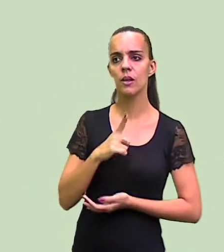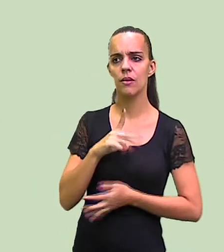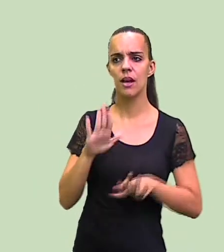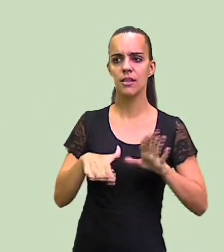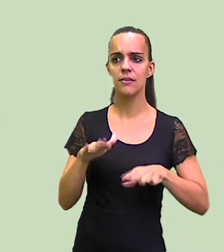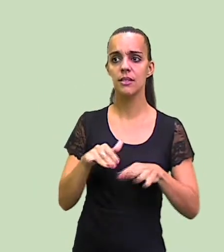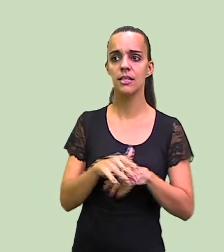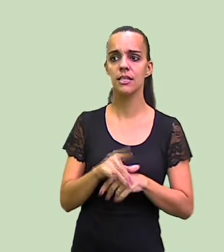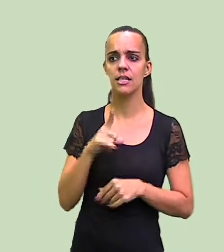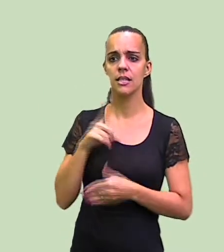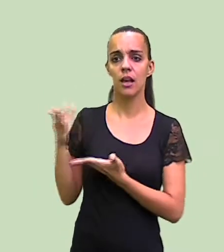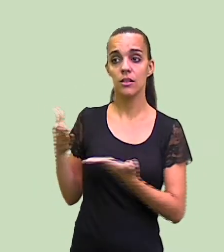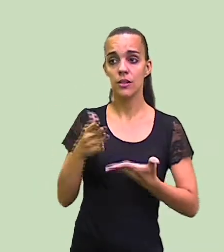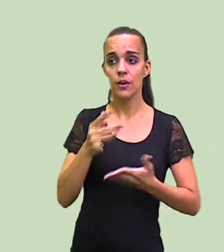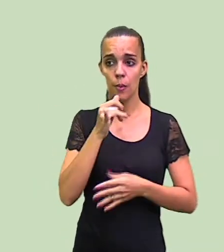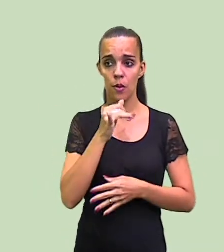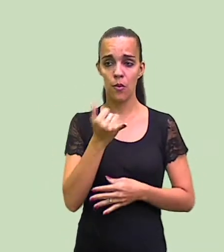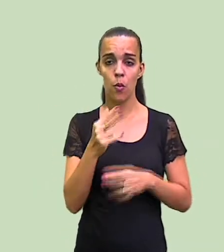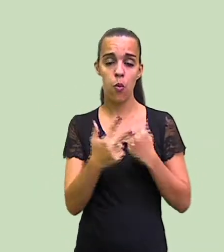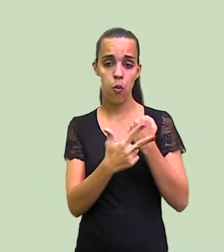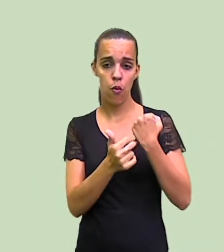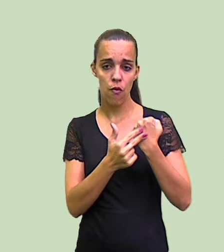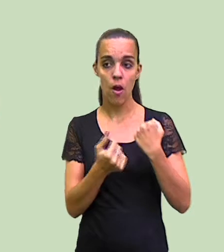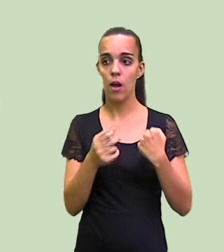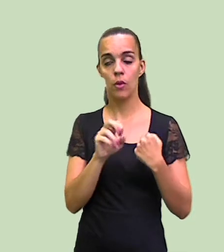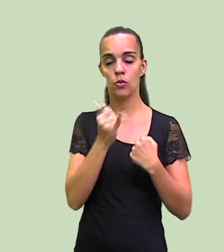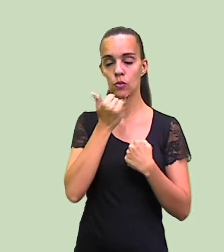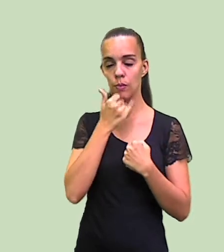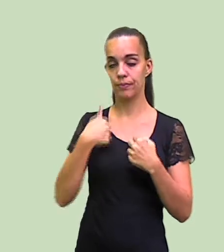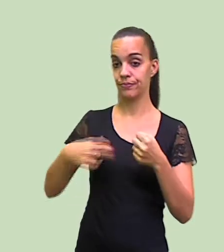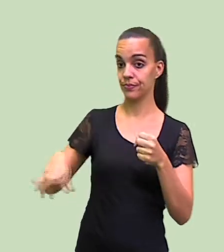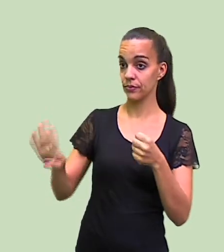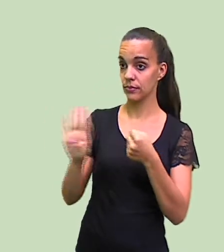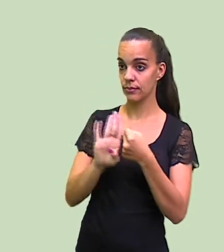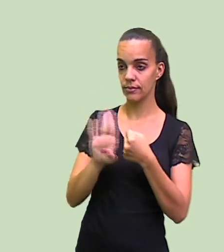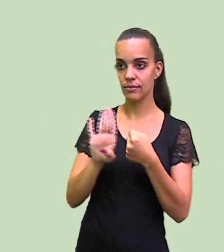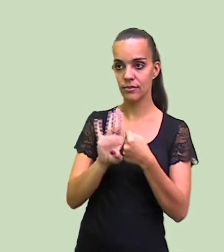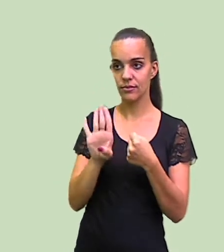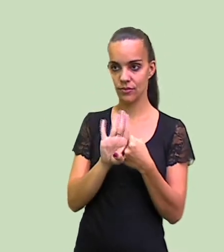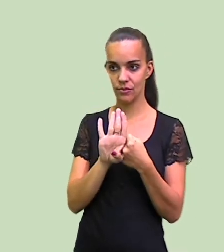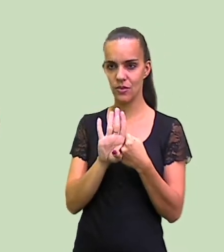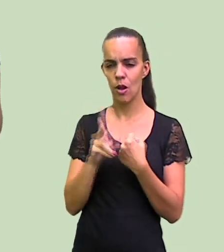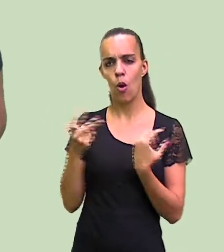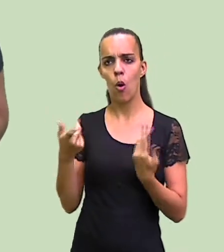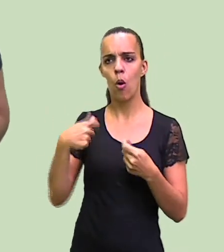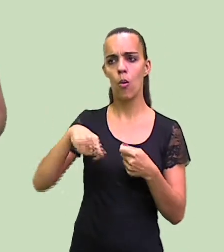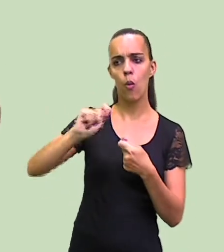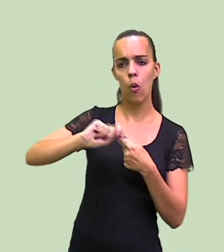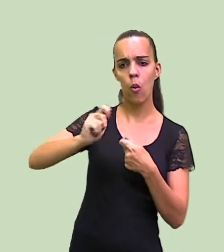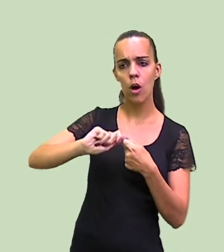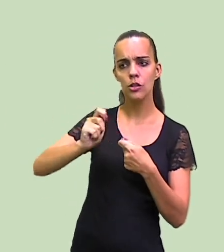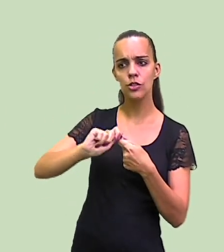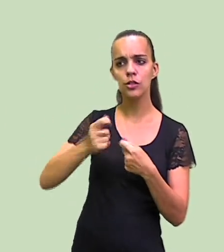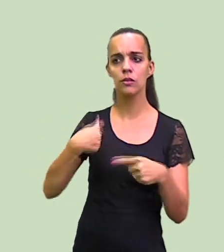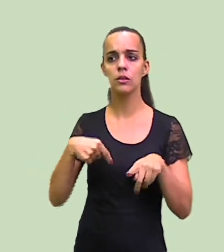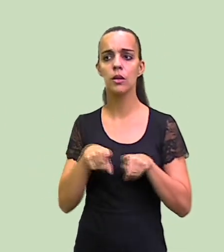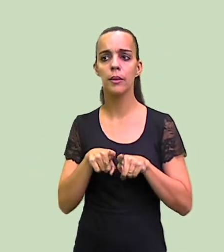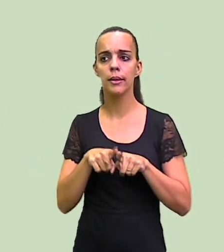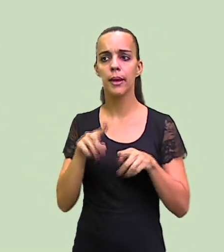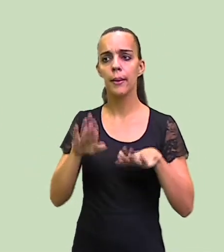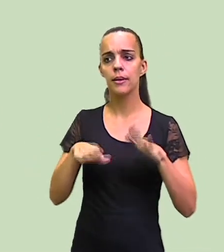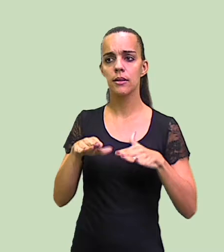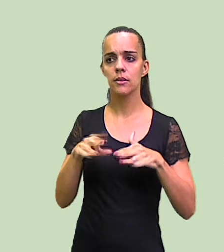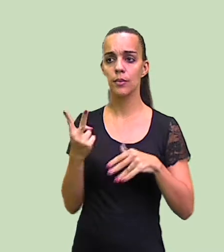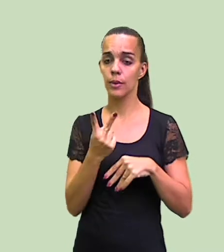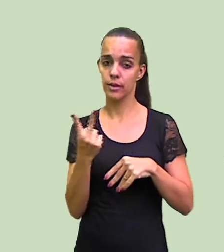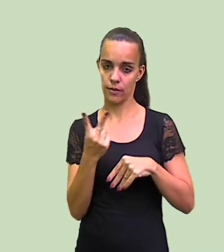pelo verbo, pelo substantivo, e você tem o A artigo, para que não fique os dois